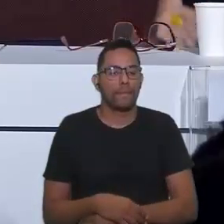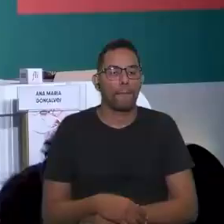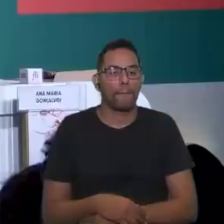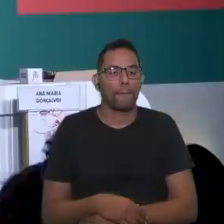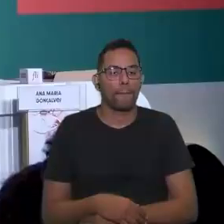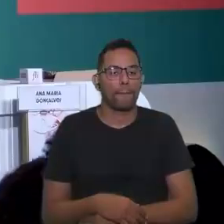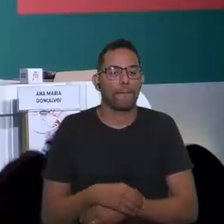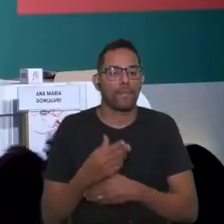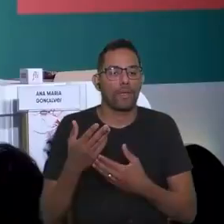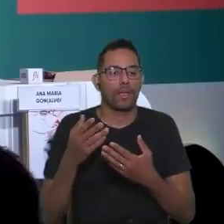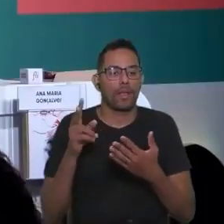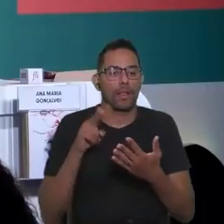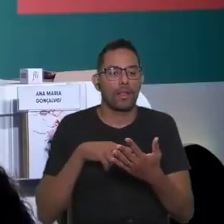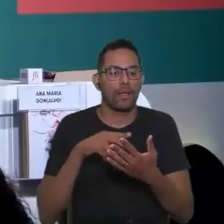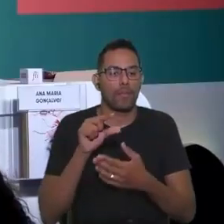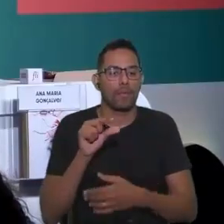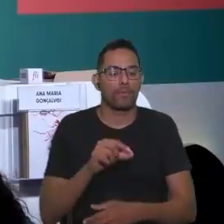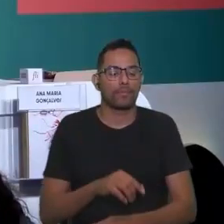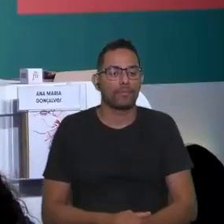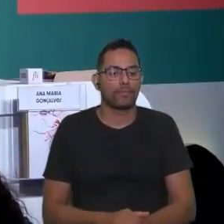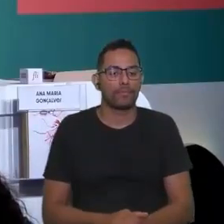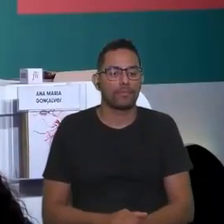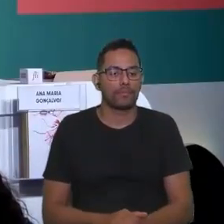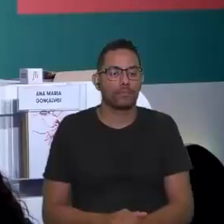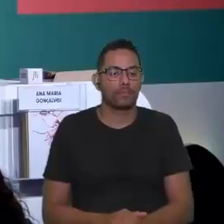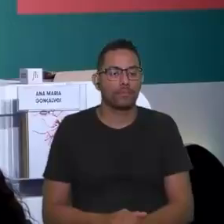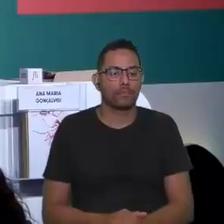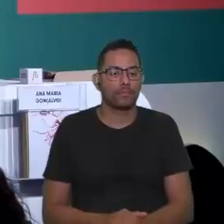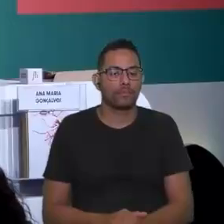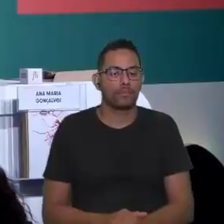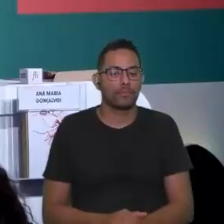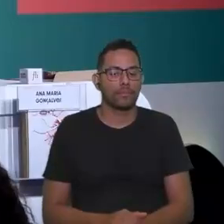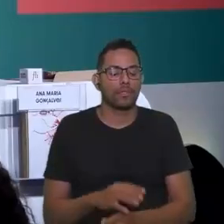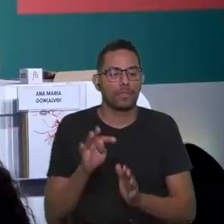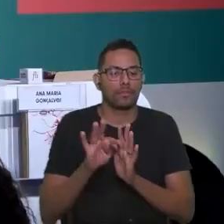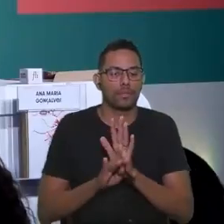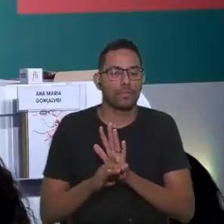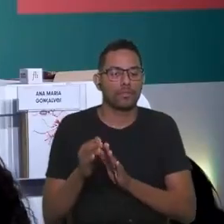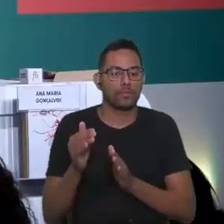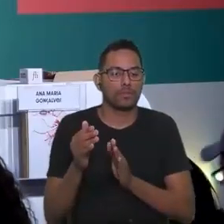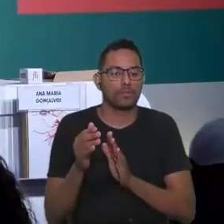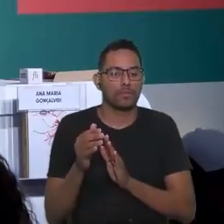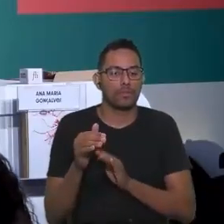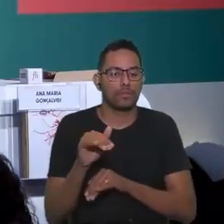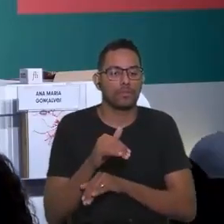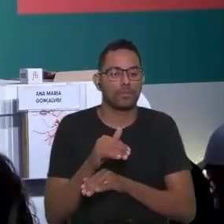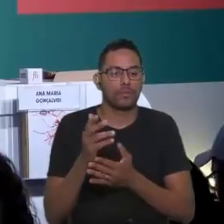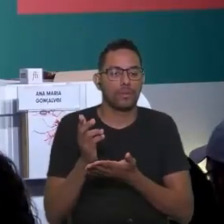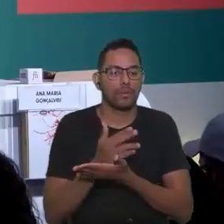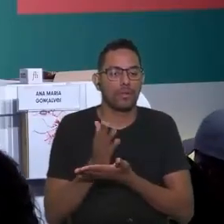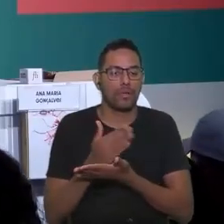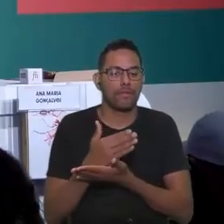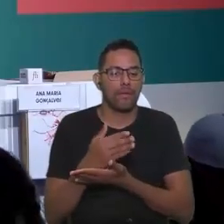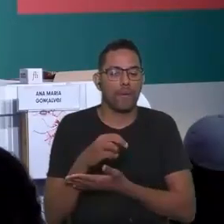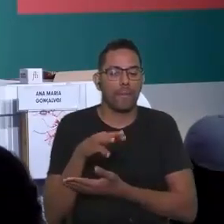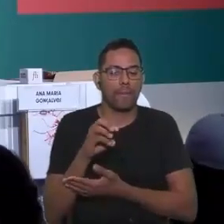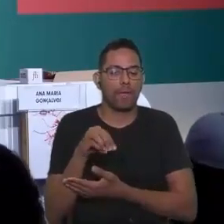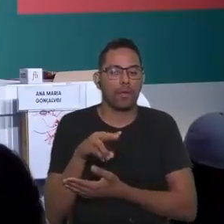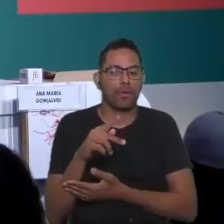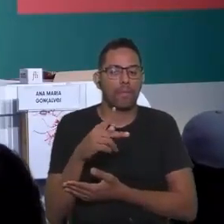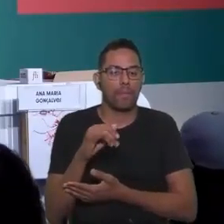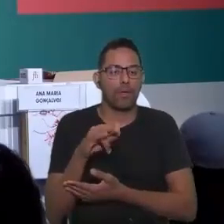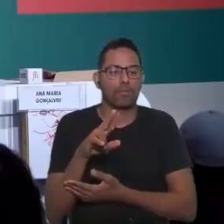Então, eu queria ler um pouquinho aqui, que é um pequeno trecho do livro sobre a menopausa, né, o